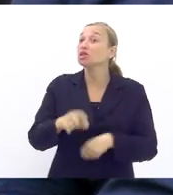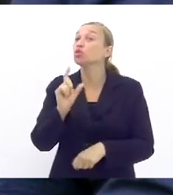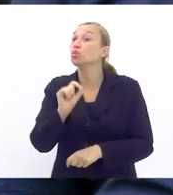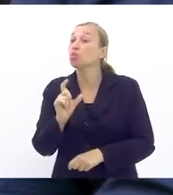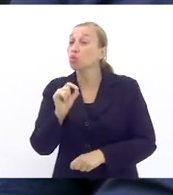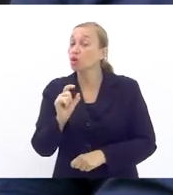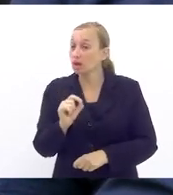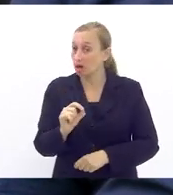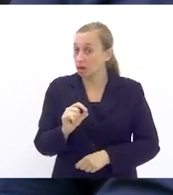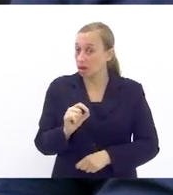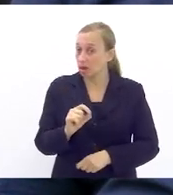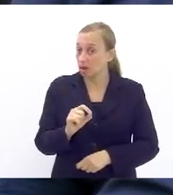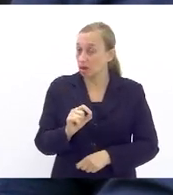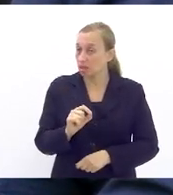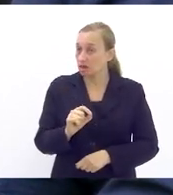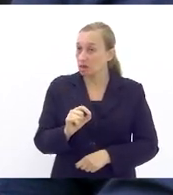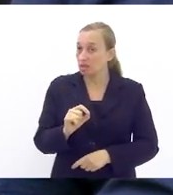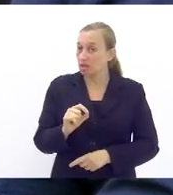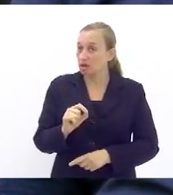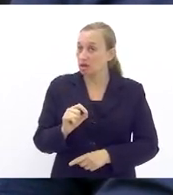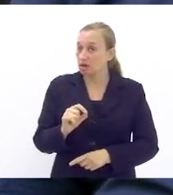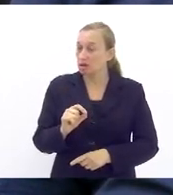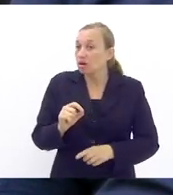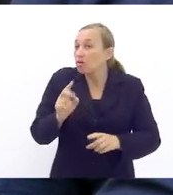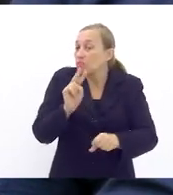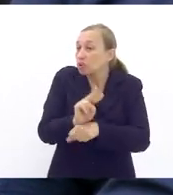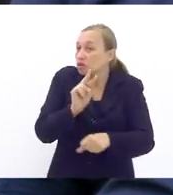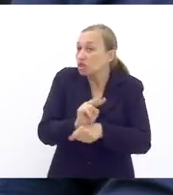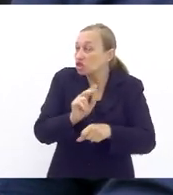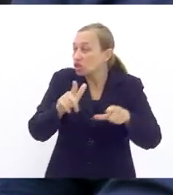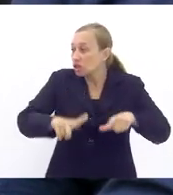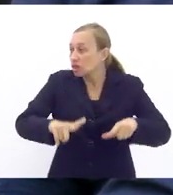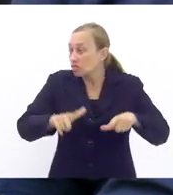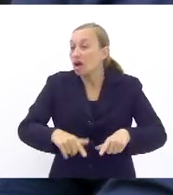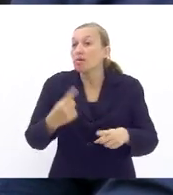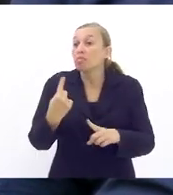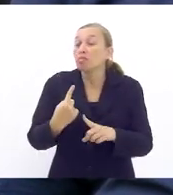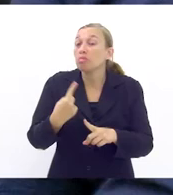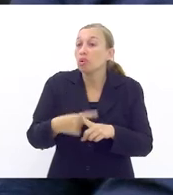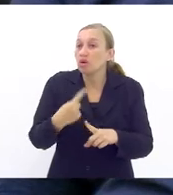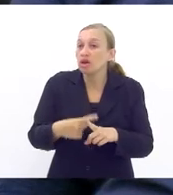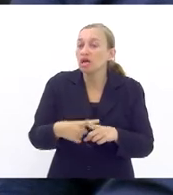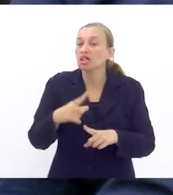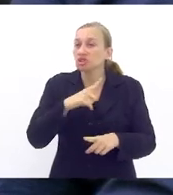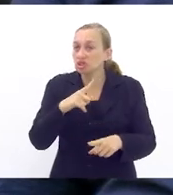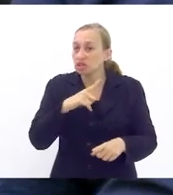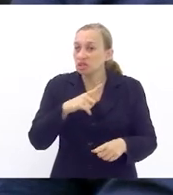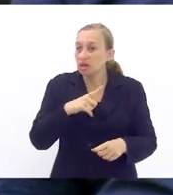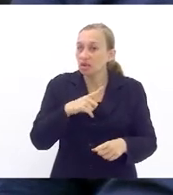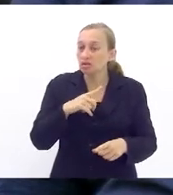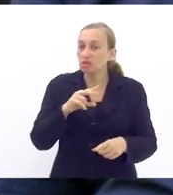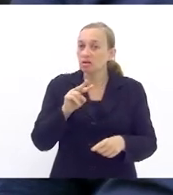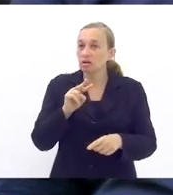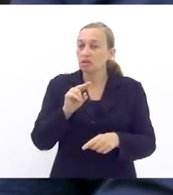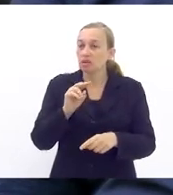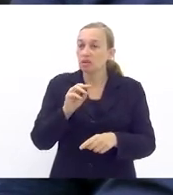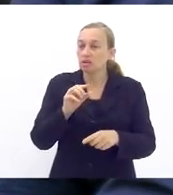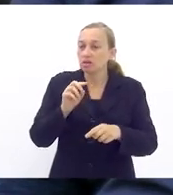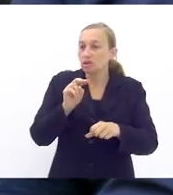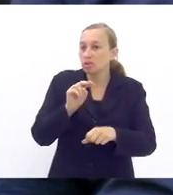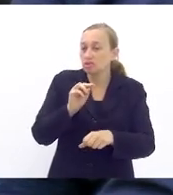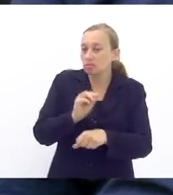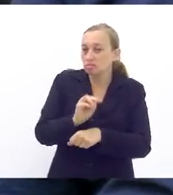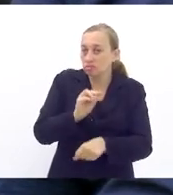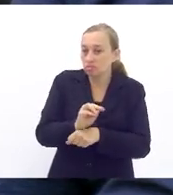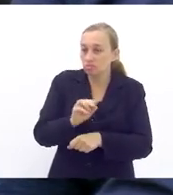interdição de isolamento daquela área porque a gente tem um abrigo de pessoas em situação de rua do lado da